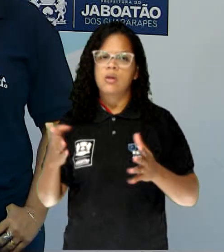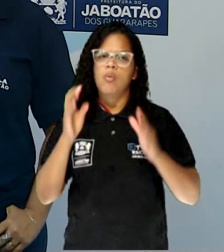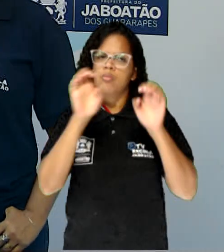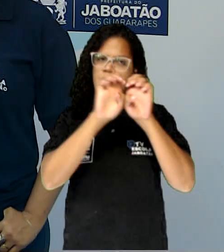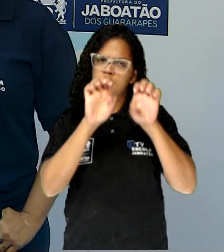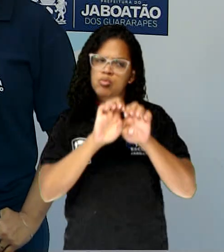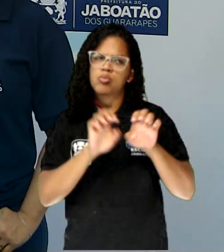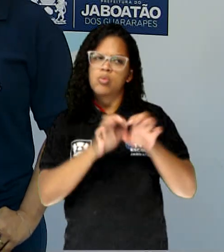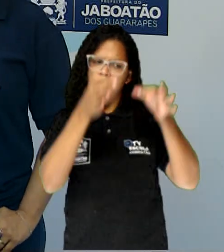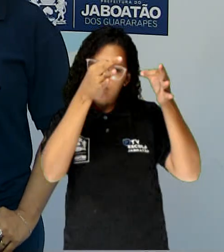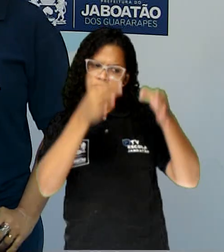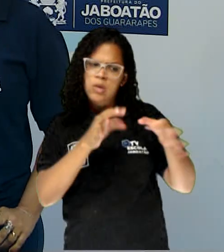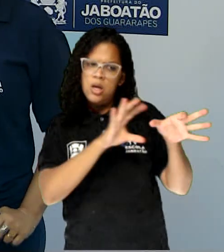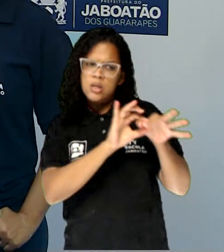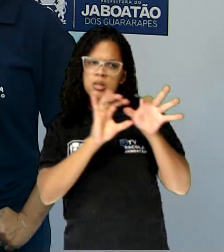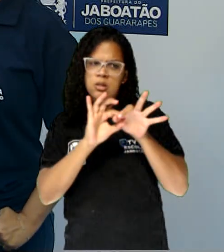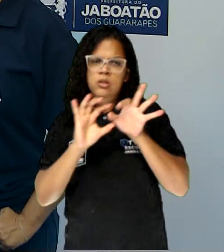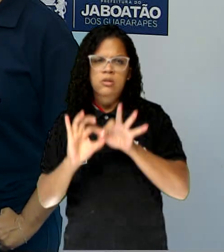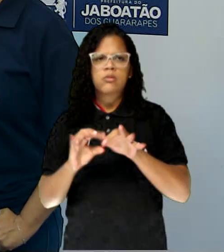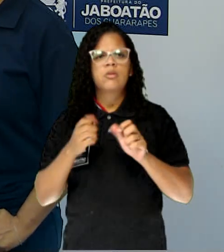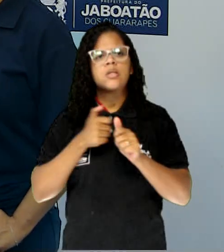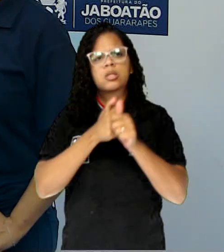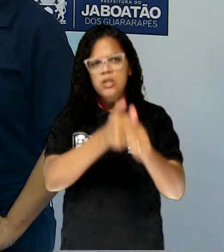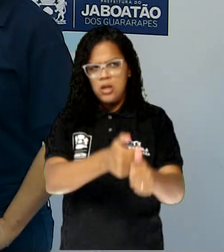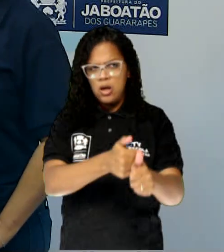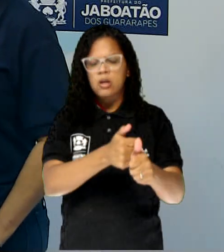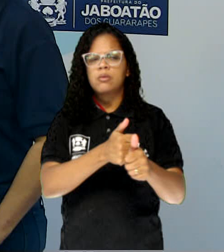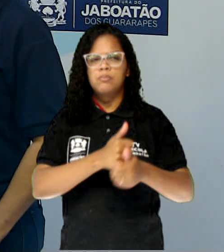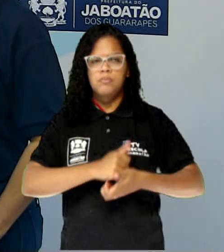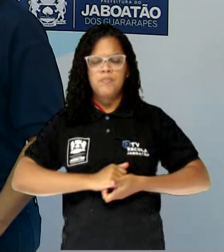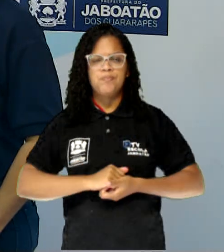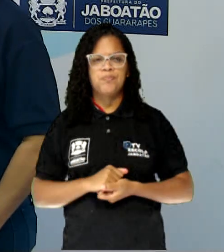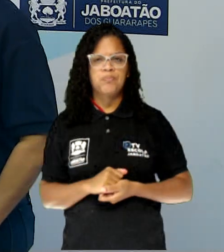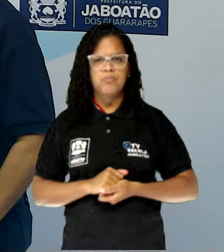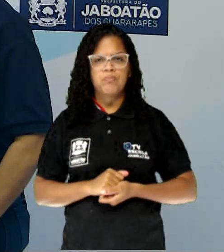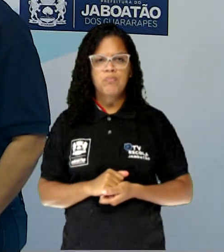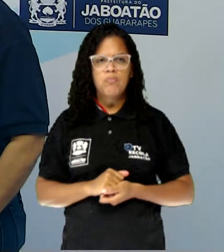padrão, ou seja, observando a gramática.